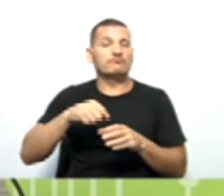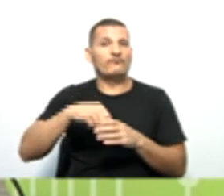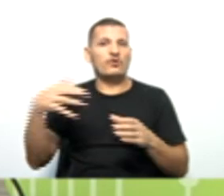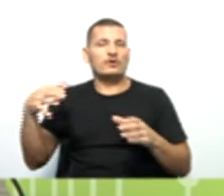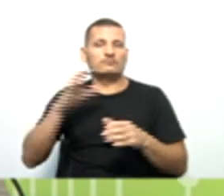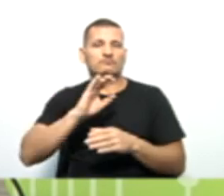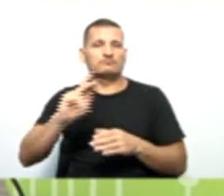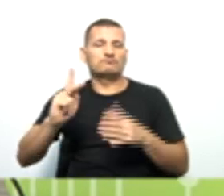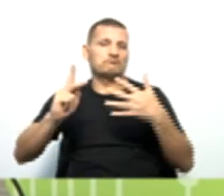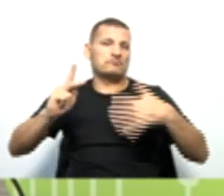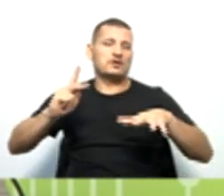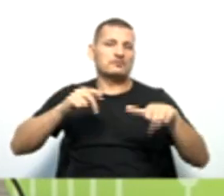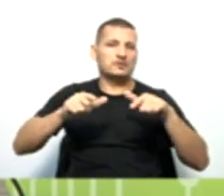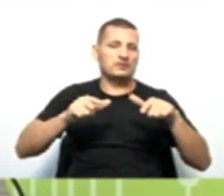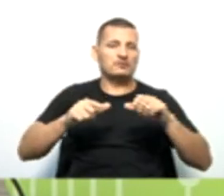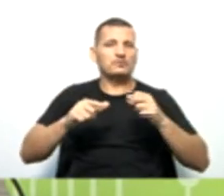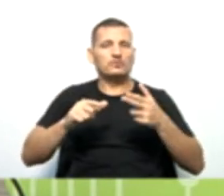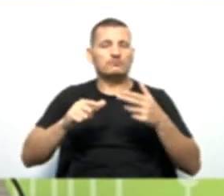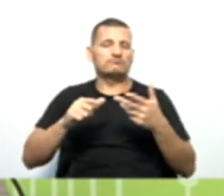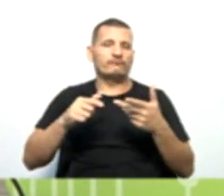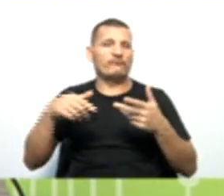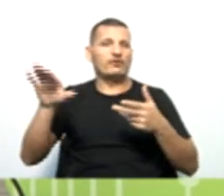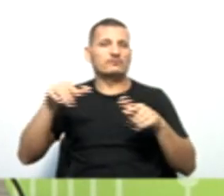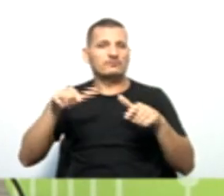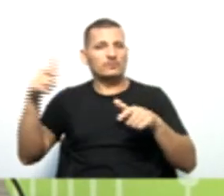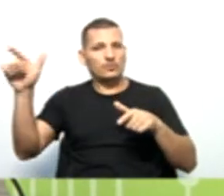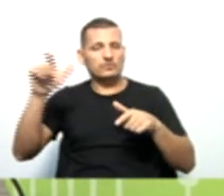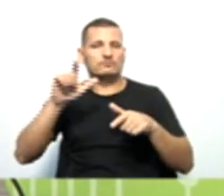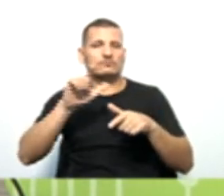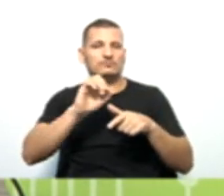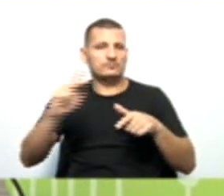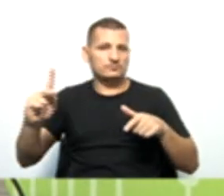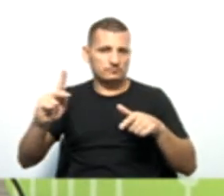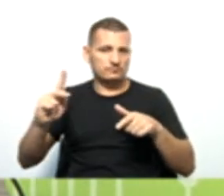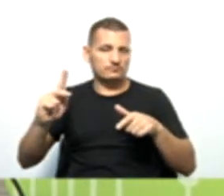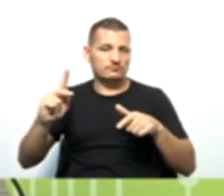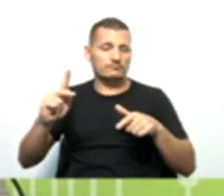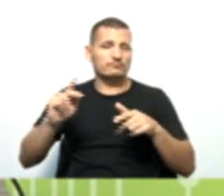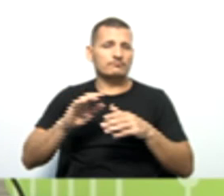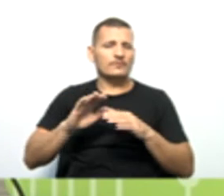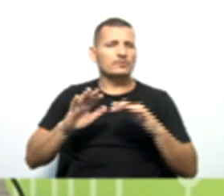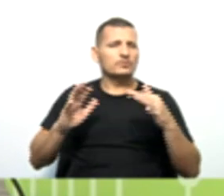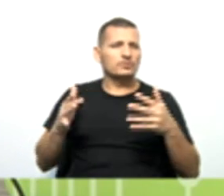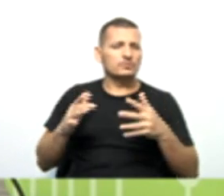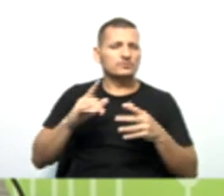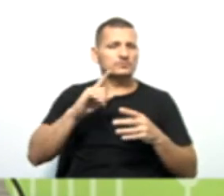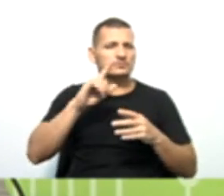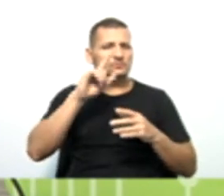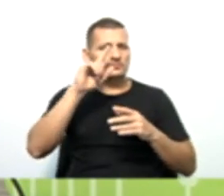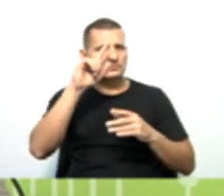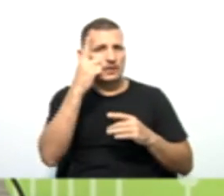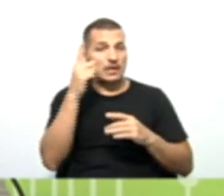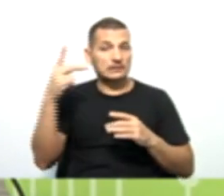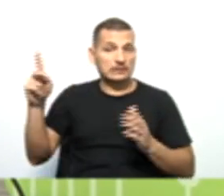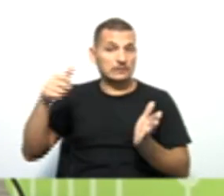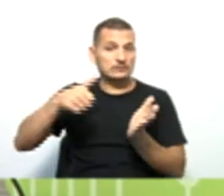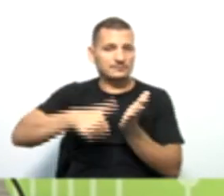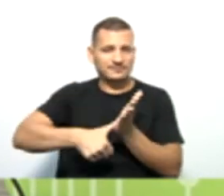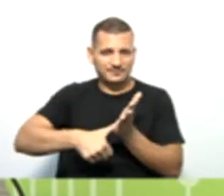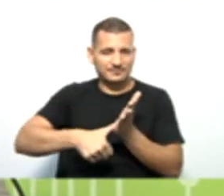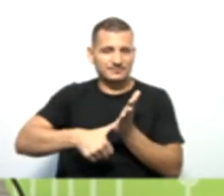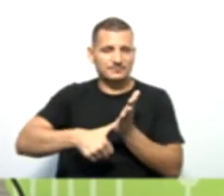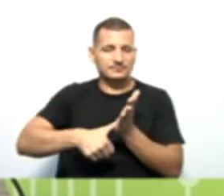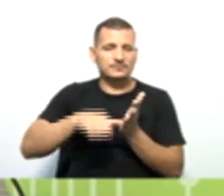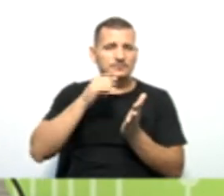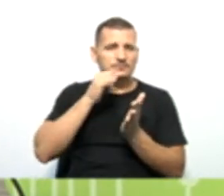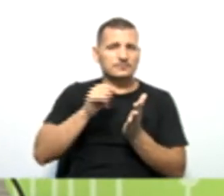mais trabalhar, ou então vai trabalhar com uma outra cooperativa. E aí todas as ideias daquele cooperado, se